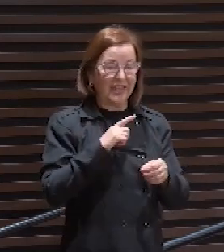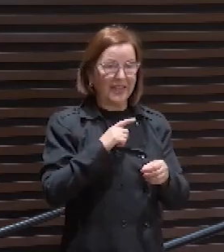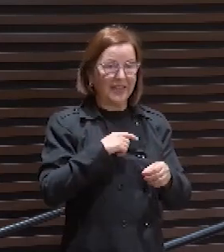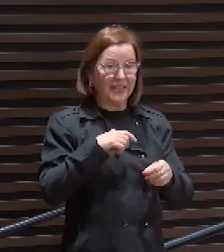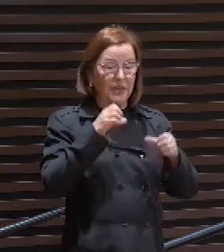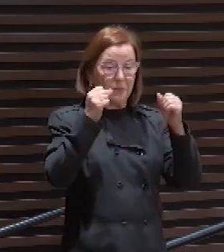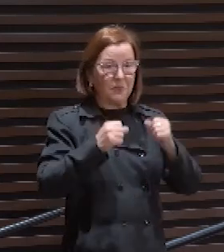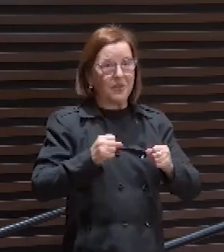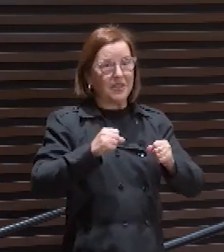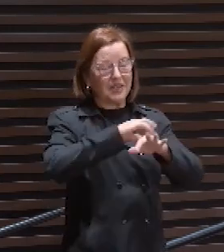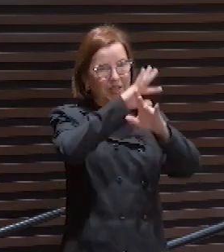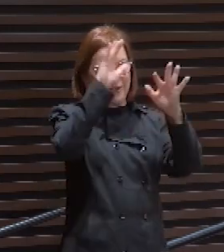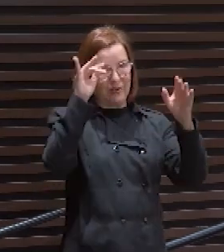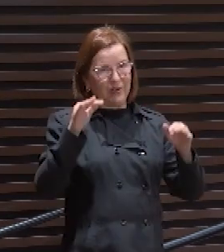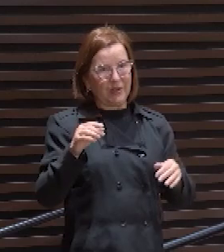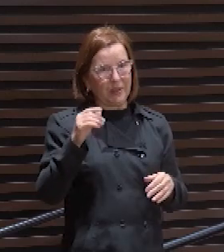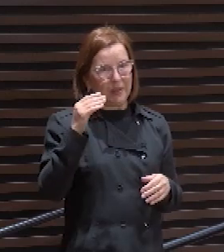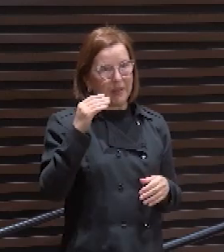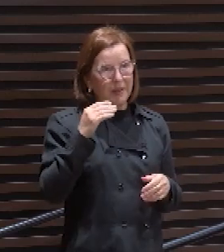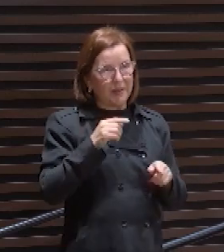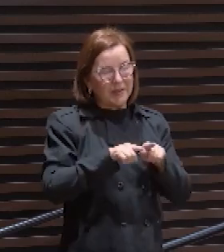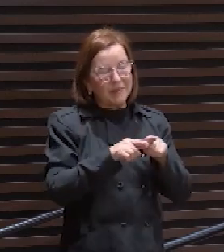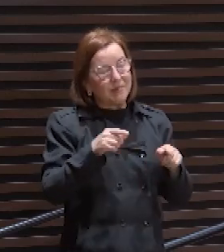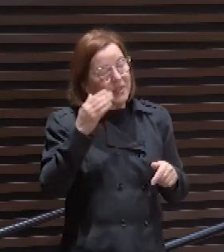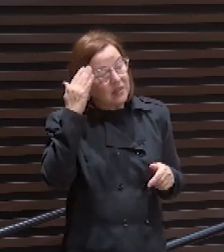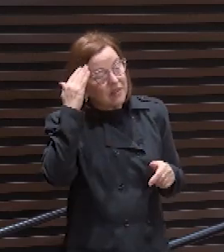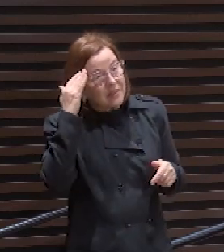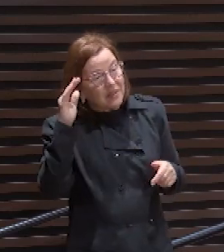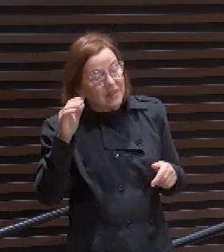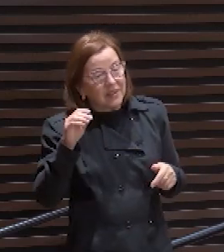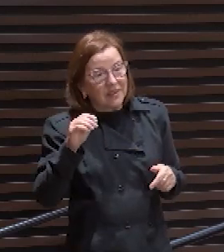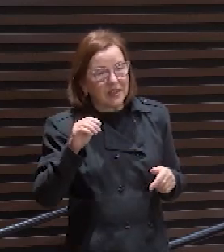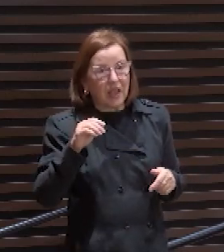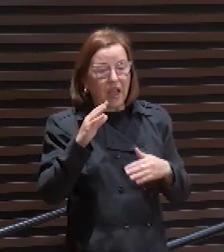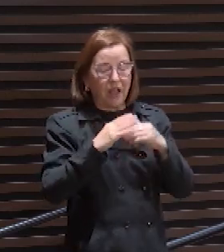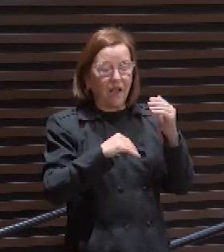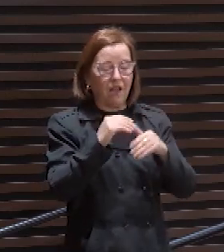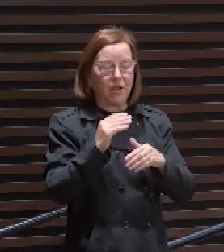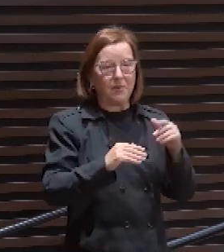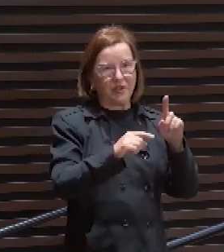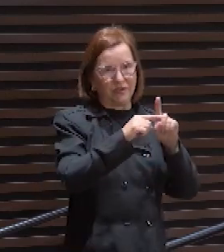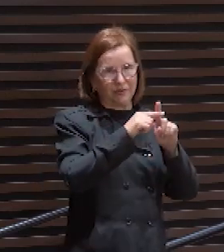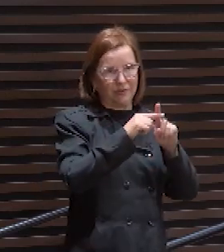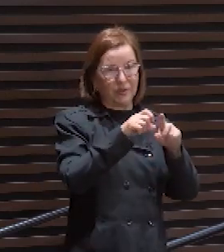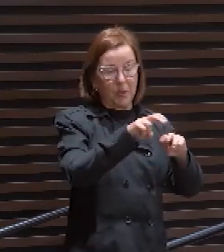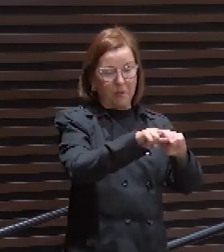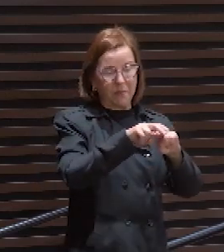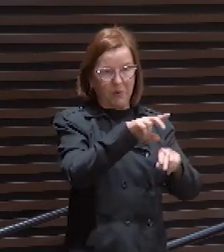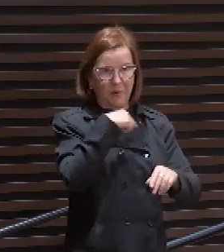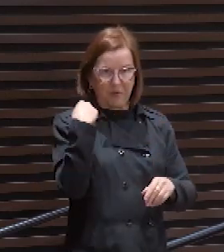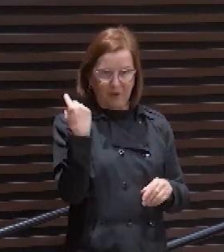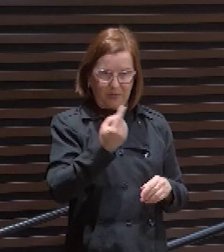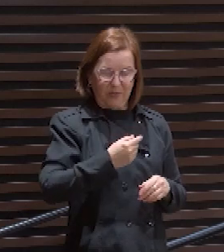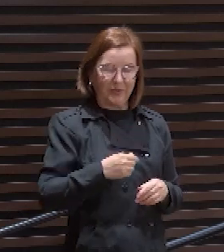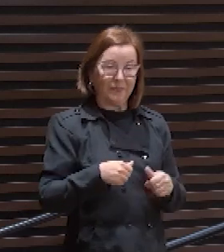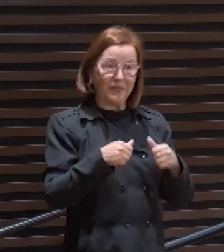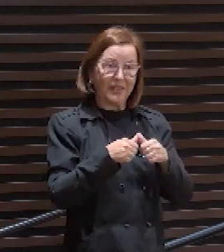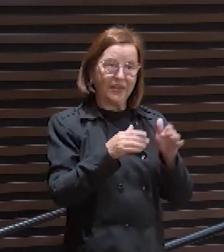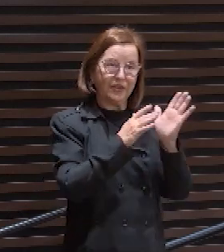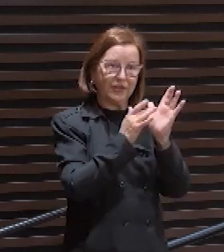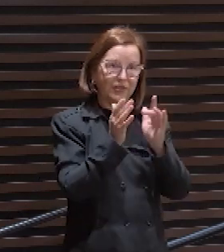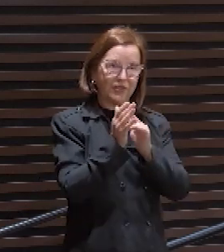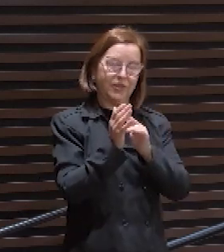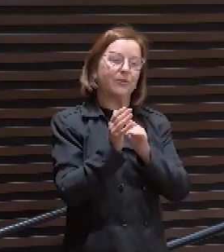o que Cristo estava indo fazer na cruz por nós e através de nós. E é isso que Jesus agora, ele traz para